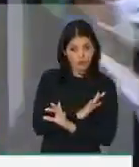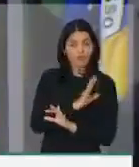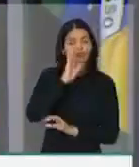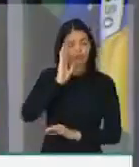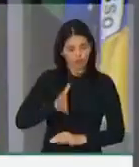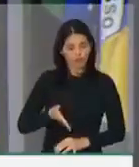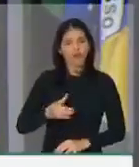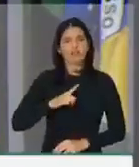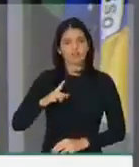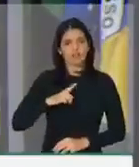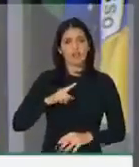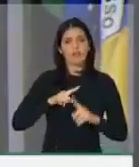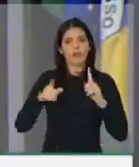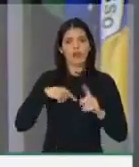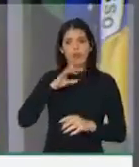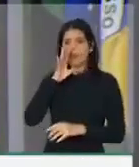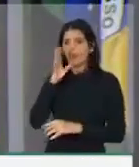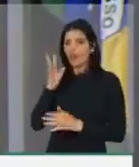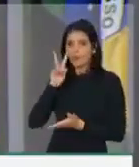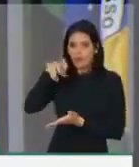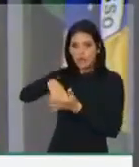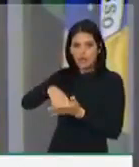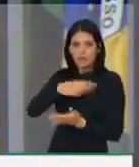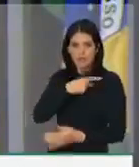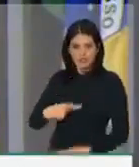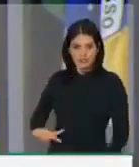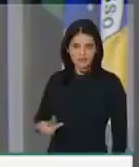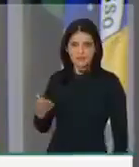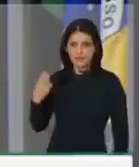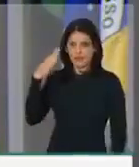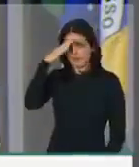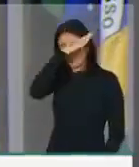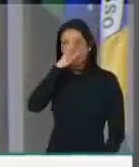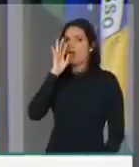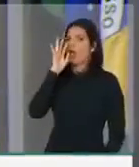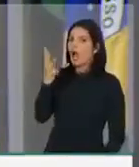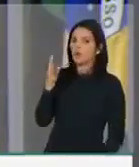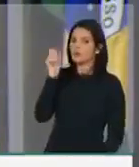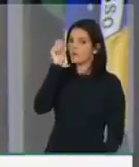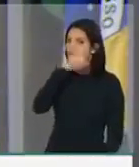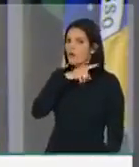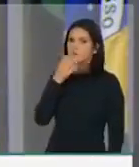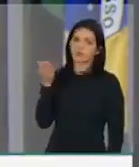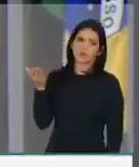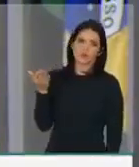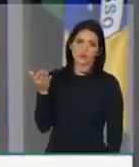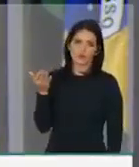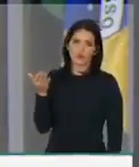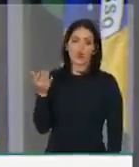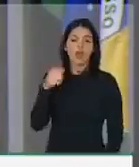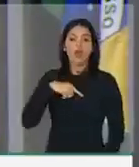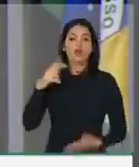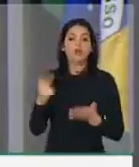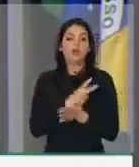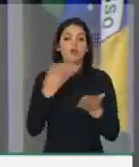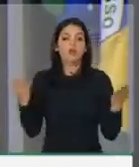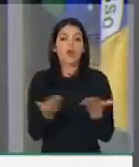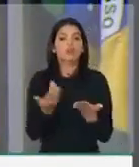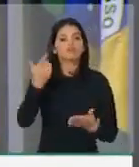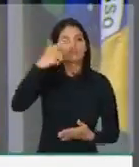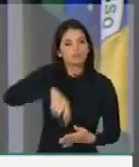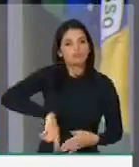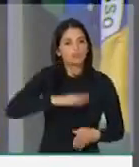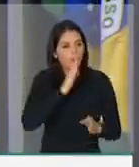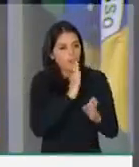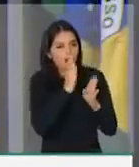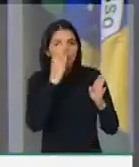seu parecer para querer ponderar o presidente para poder acusar falsamente o presidente e o que ocorreu hoje é mais